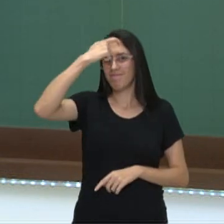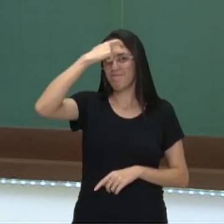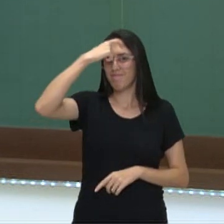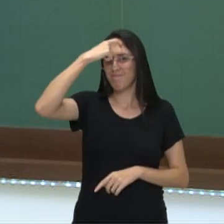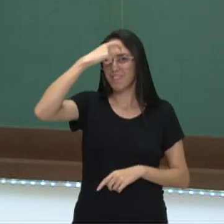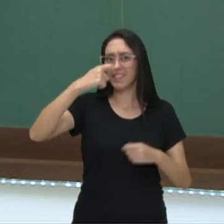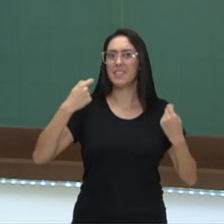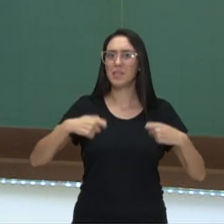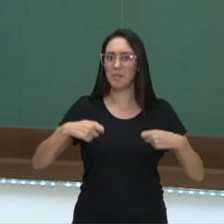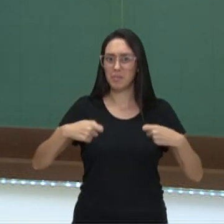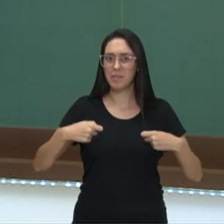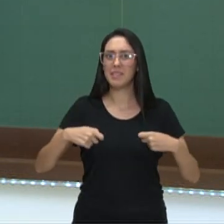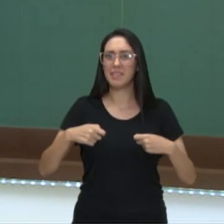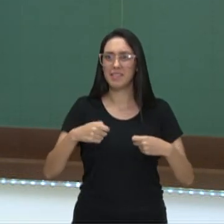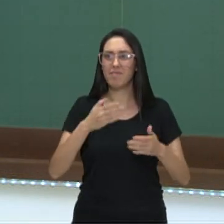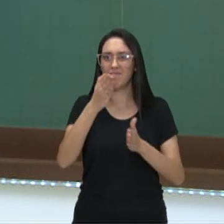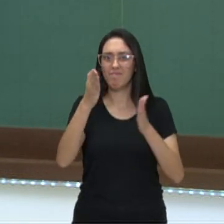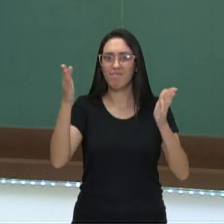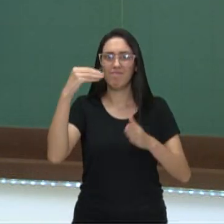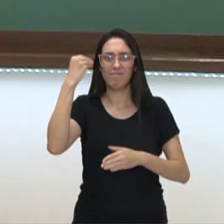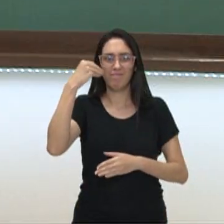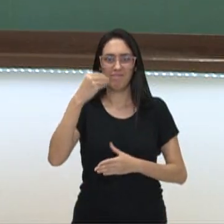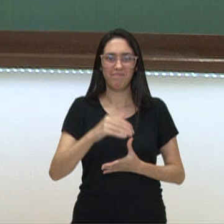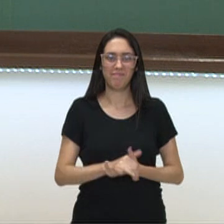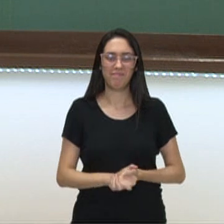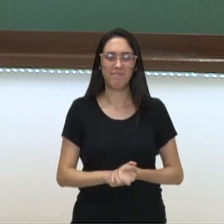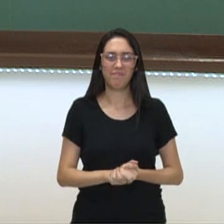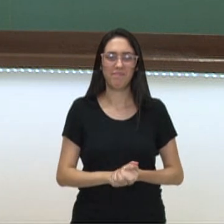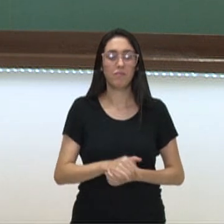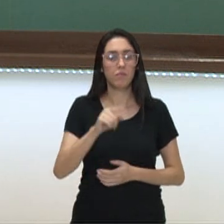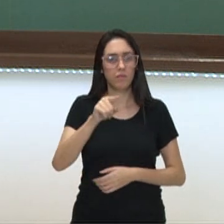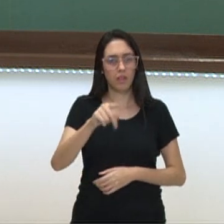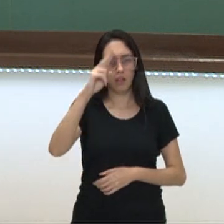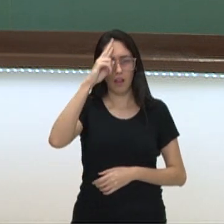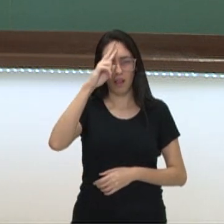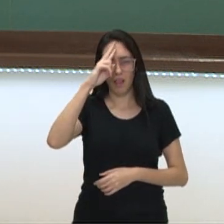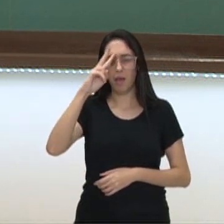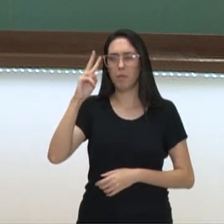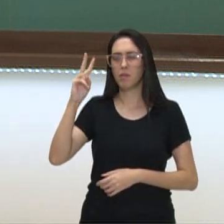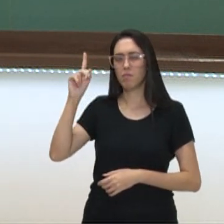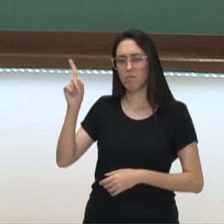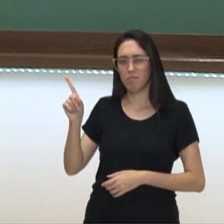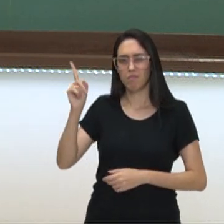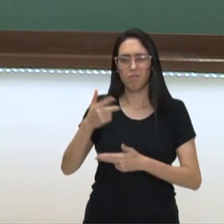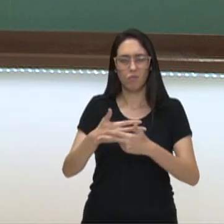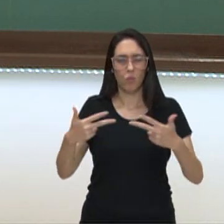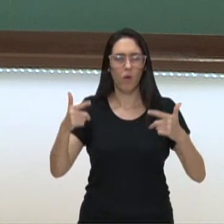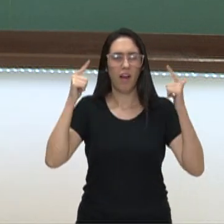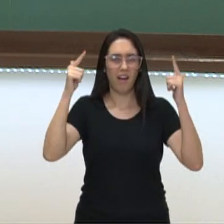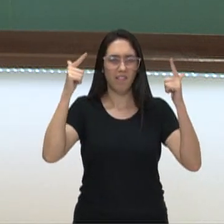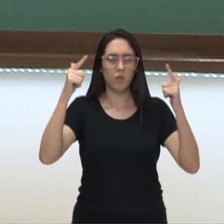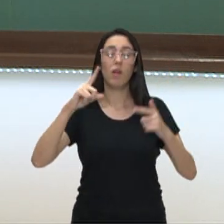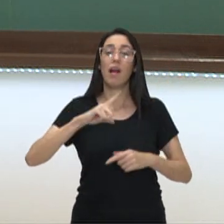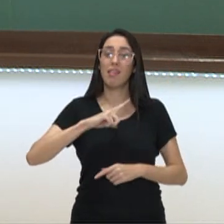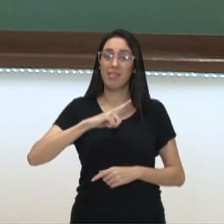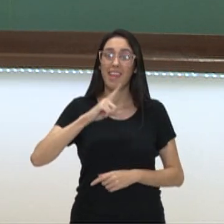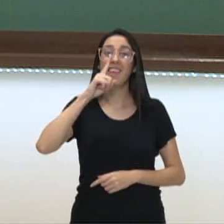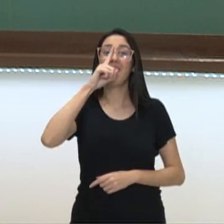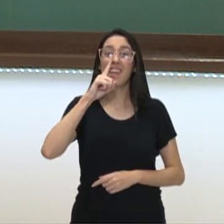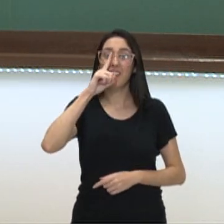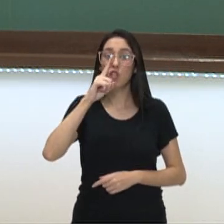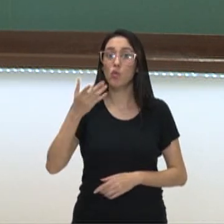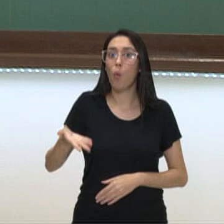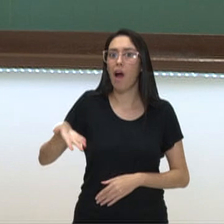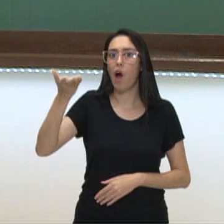mental envolvido nessas práticas todas. Lembre-se que essas práticas envolvem um alto risco,